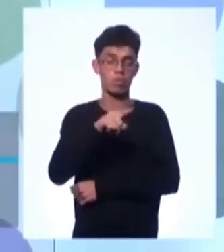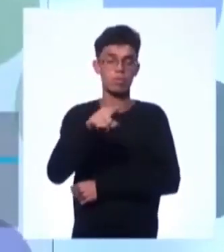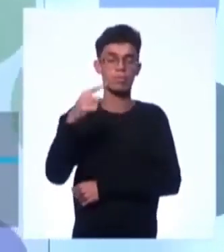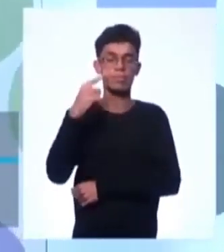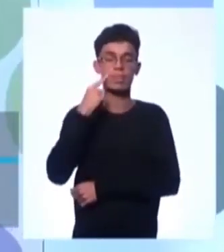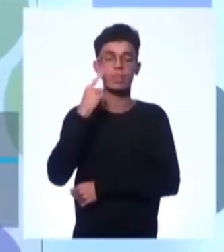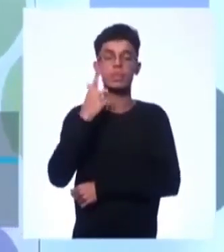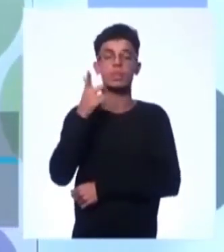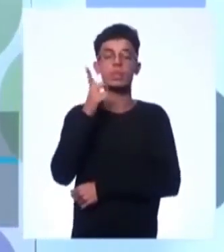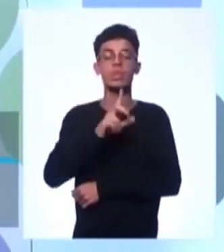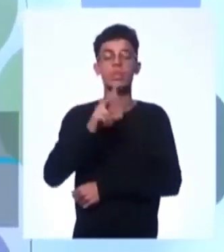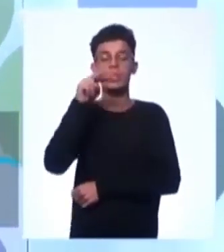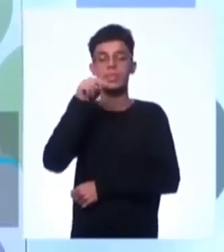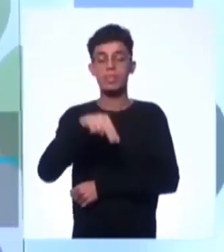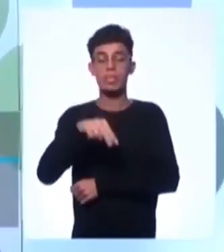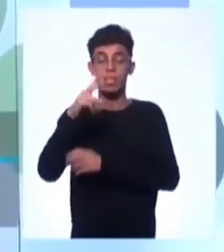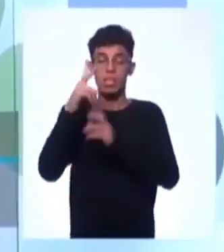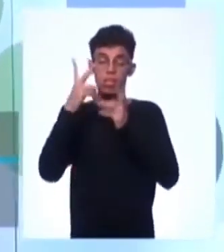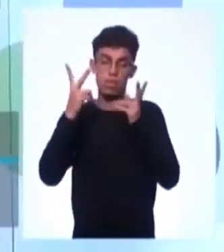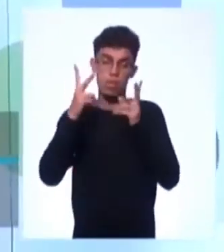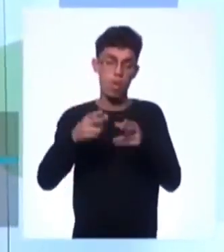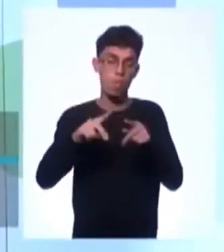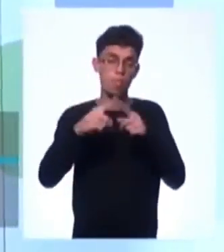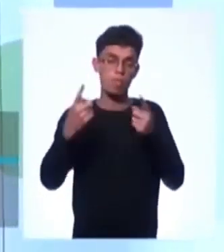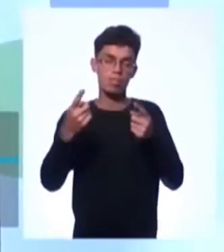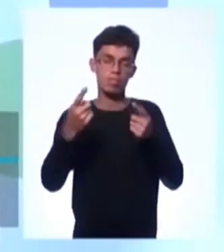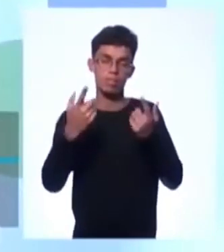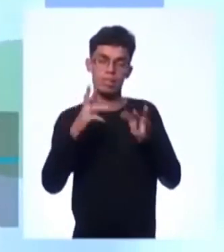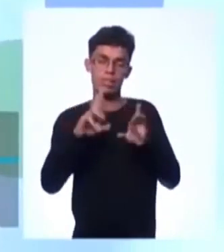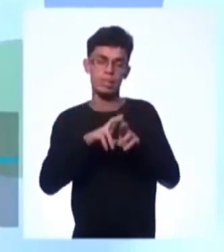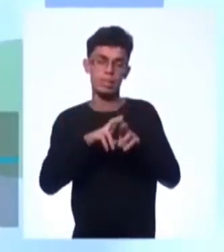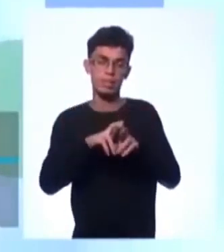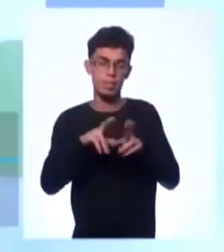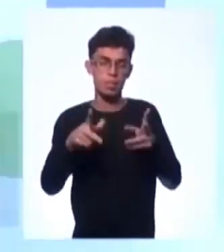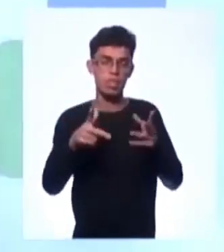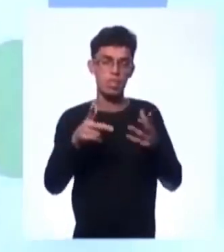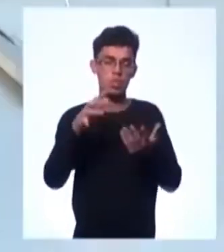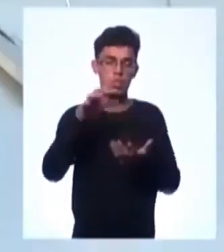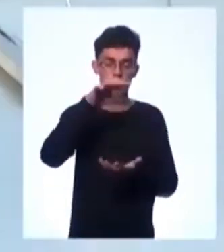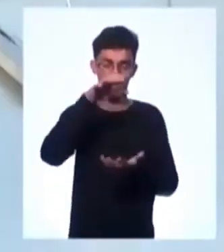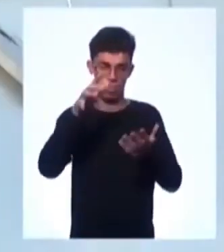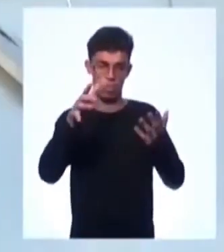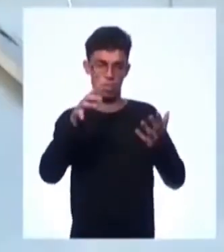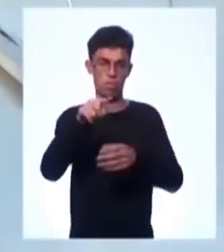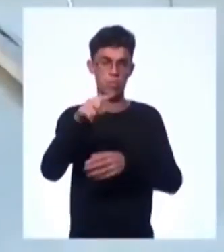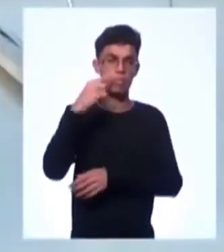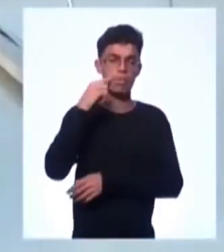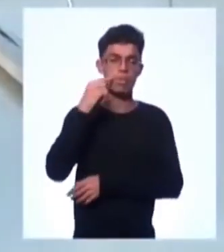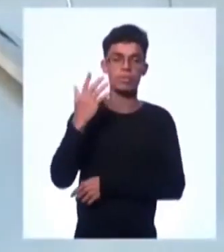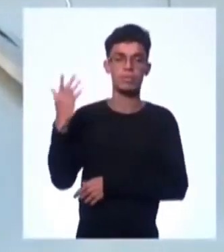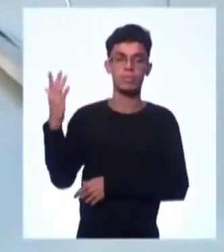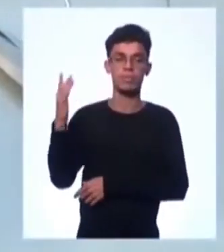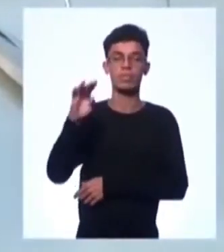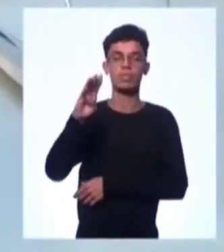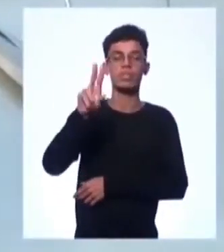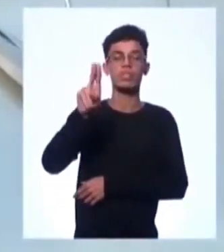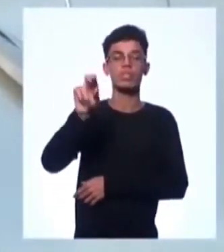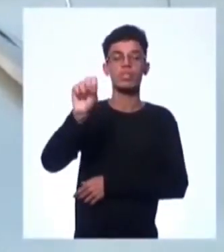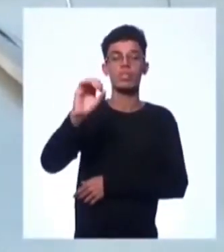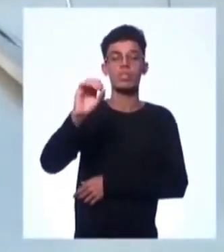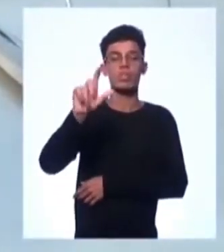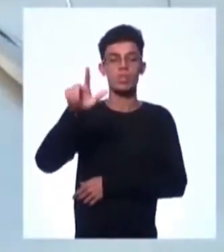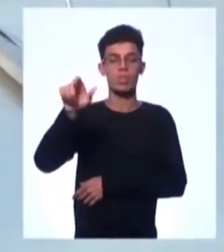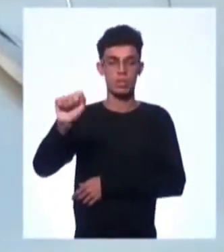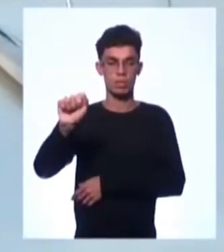a gente consegue visualizar a mesma coisa, mas agora de um outro jeito. Sim. Né? Então, você tem aqui, estudantes, você tem aqui uma bússola, novamente,